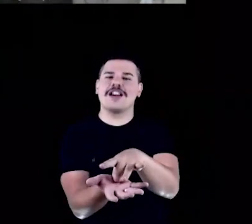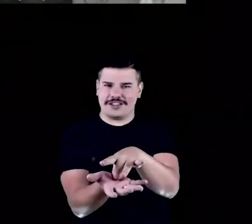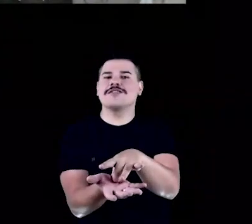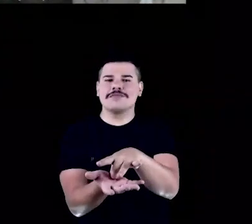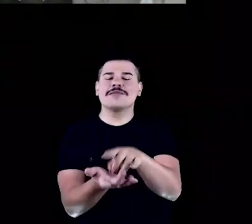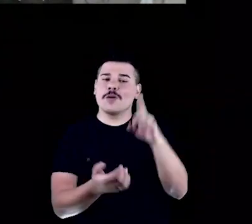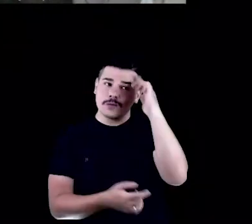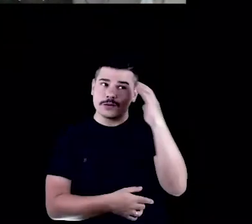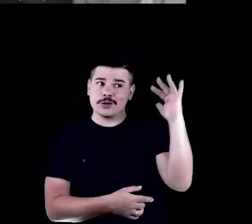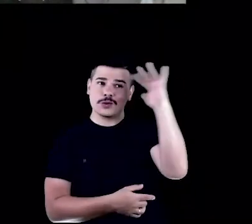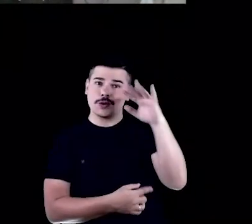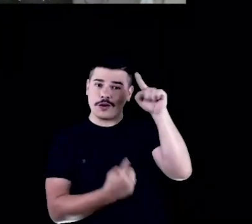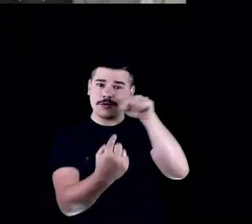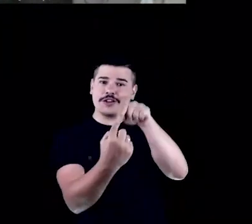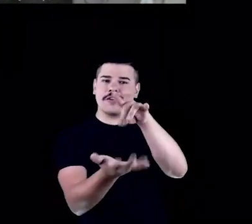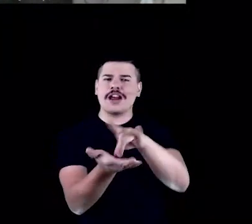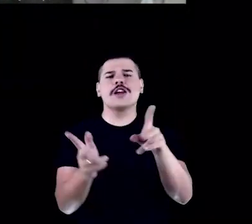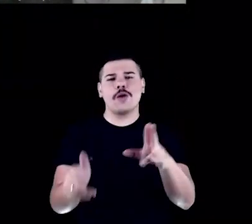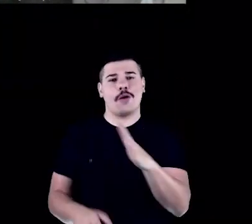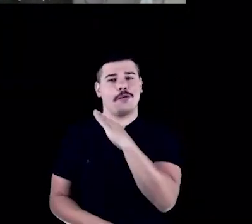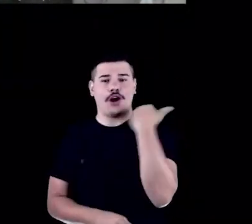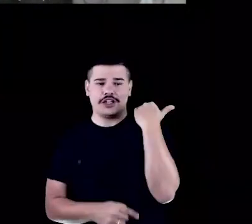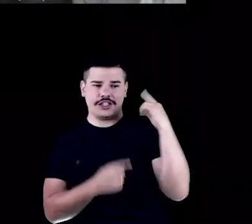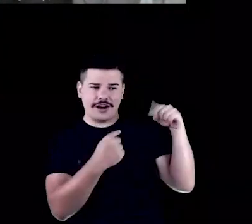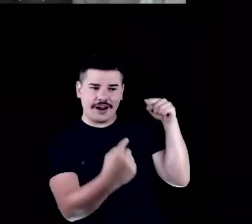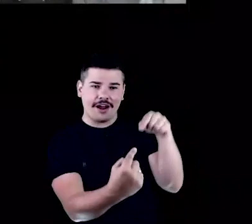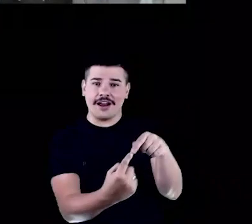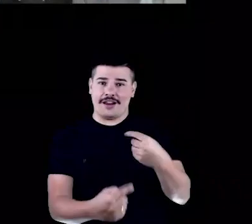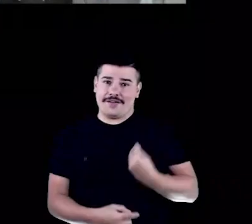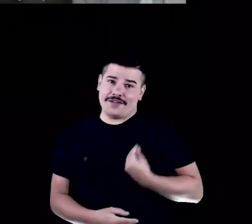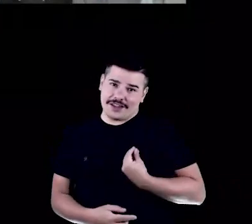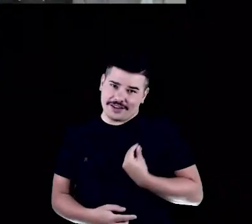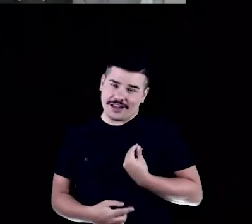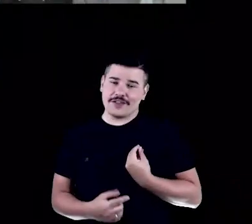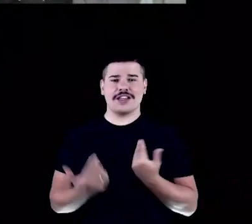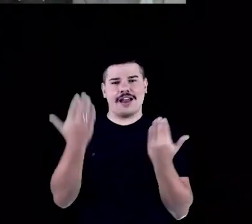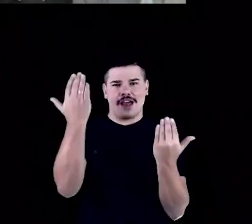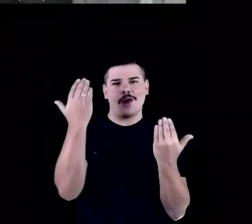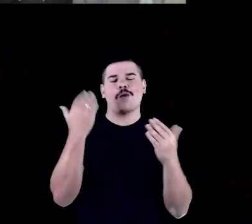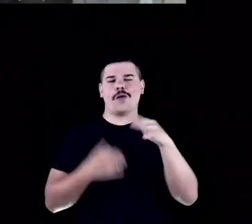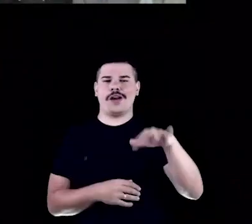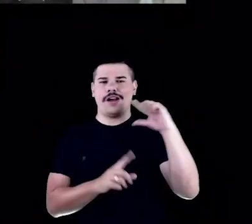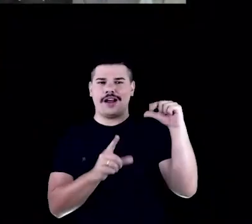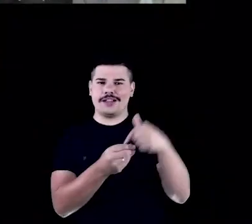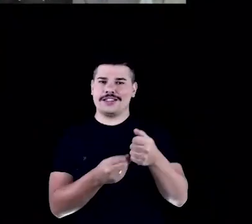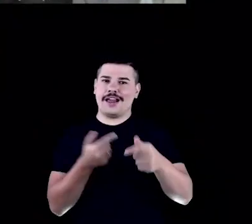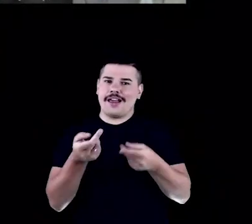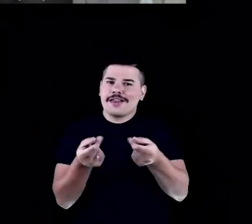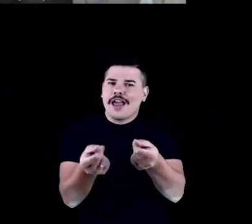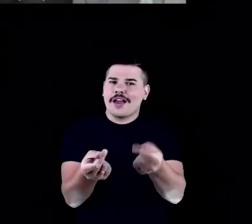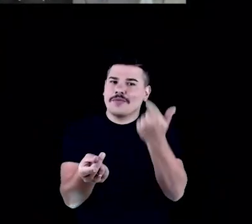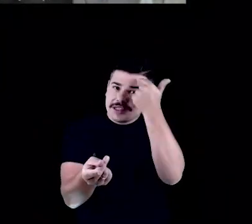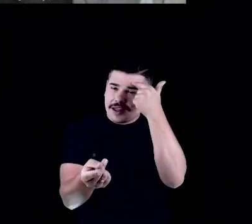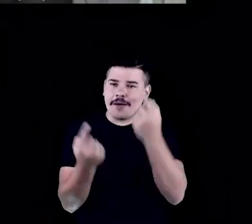sonho determina a realidade. Isso eu achei como a morte determina a vida, se for pegar os análogos lá dos Eternos, né? Que eu sinto que a